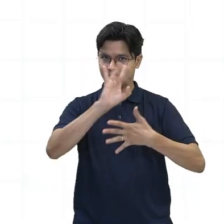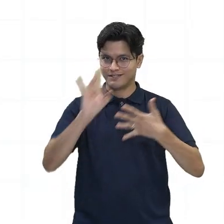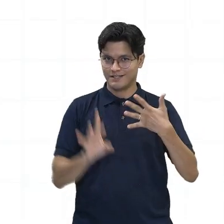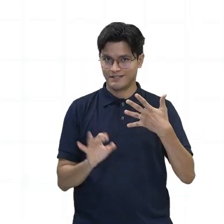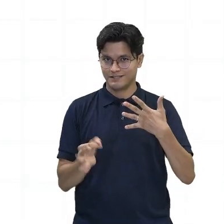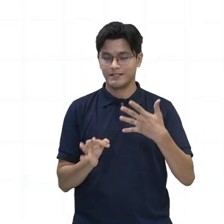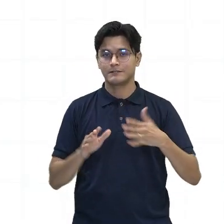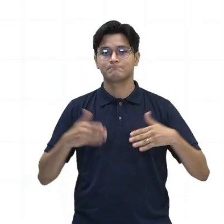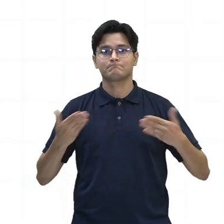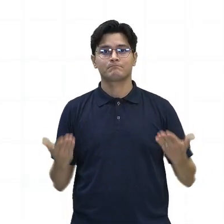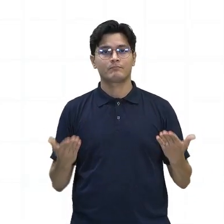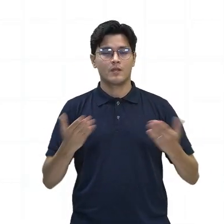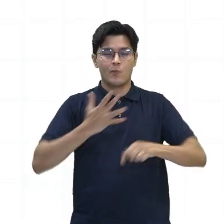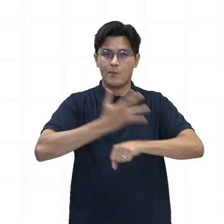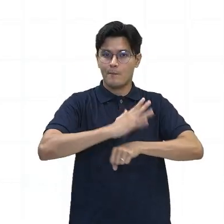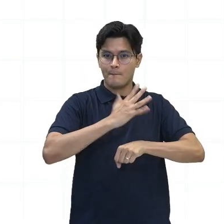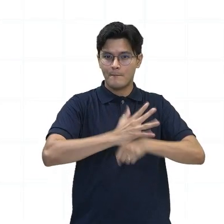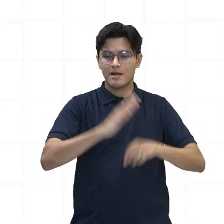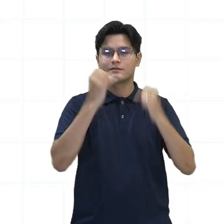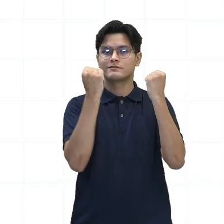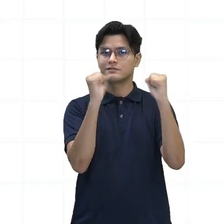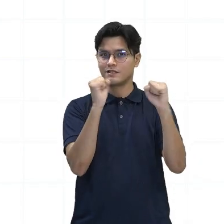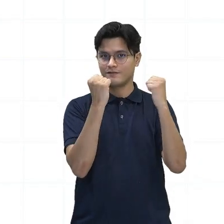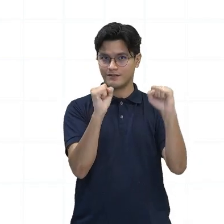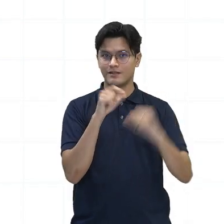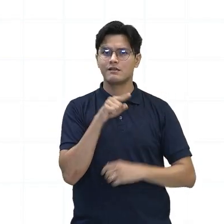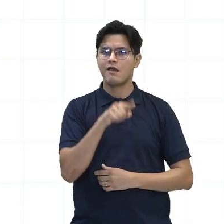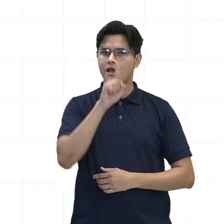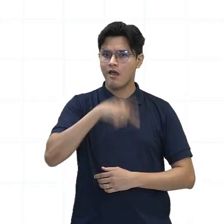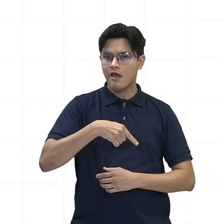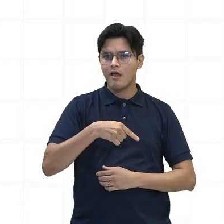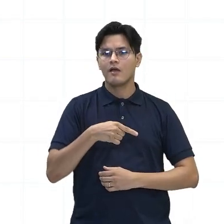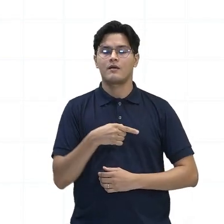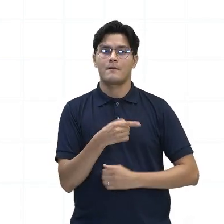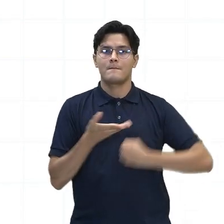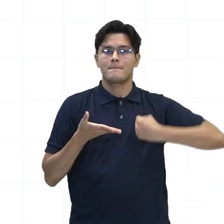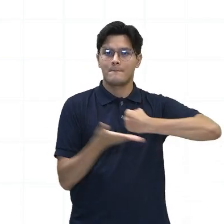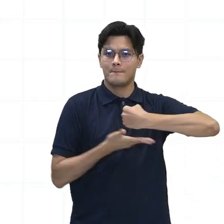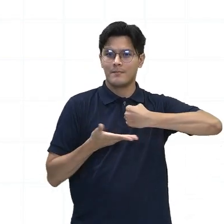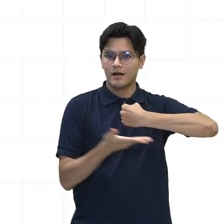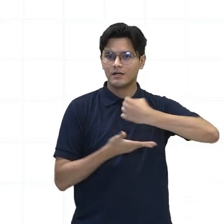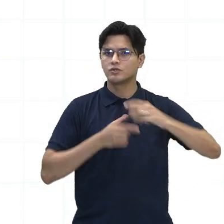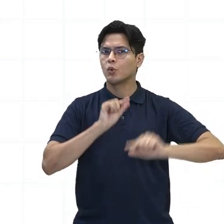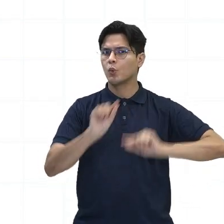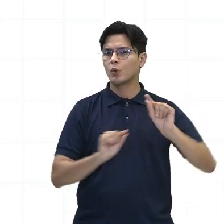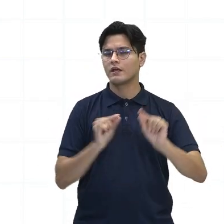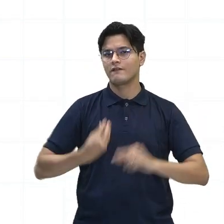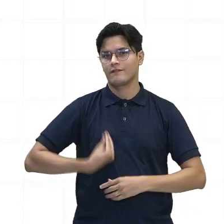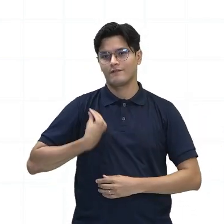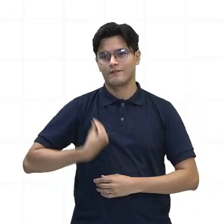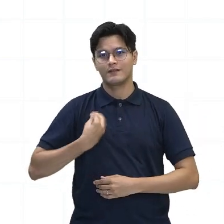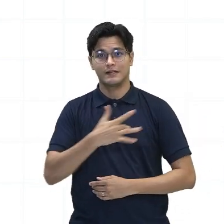física é um dos pilares, né, que fazem parte aí de uma vida saudável. E eu trouxe para vocês novamente